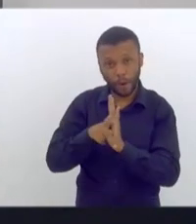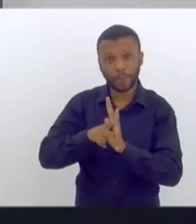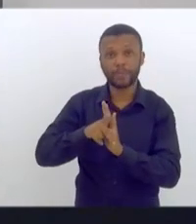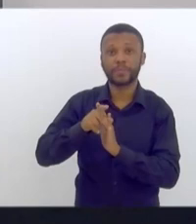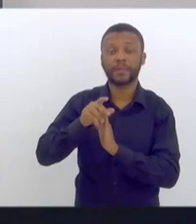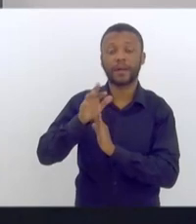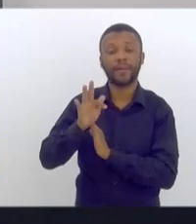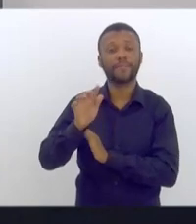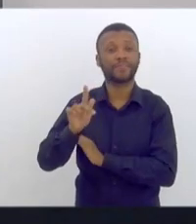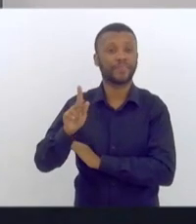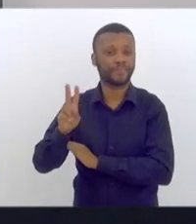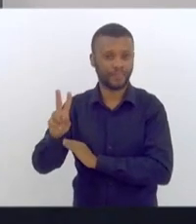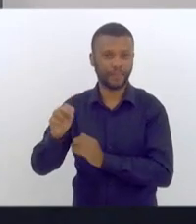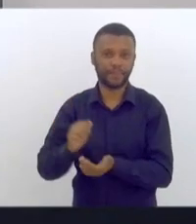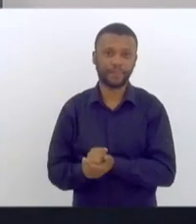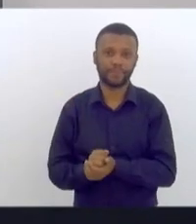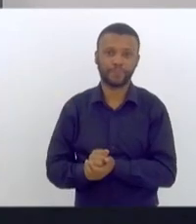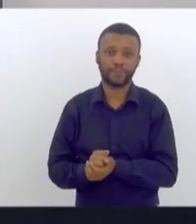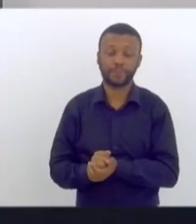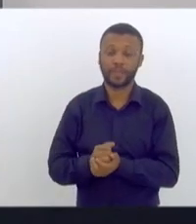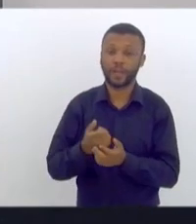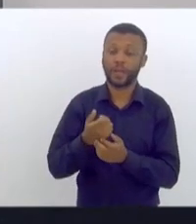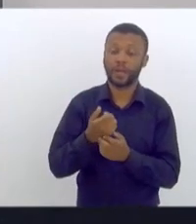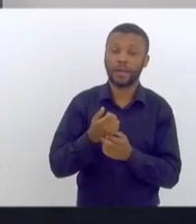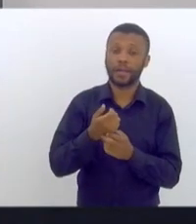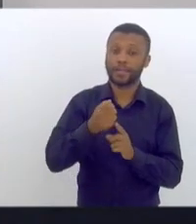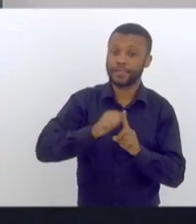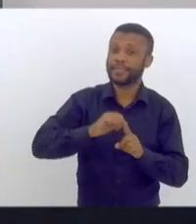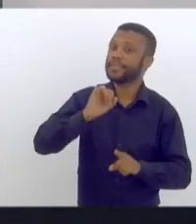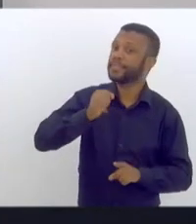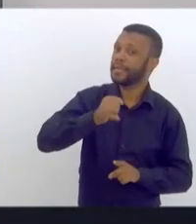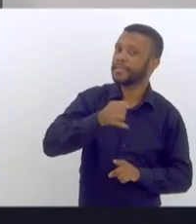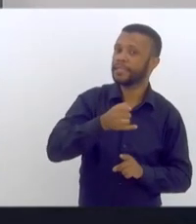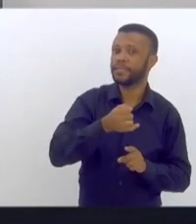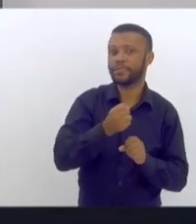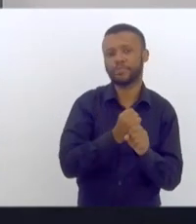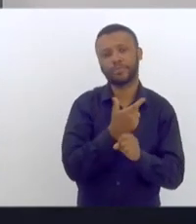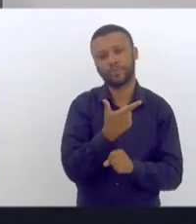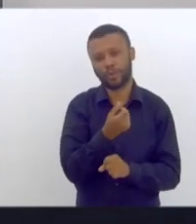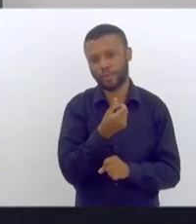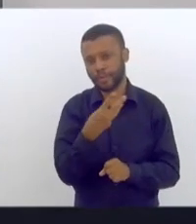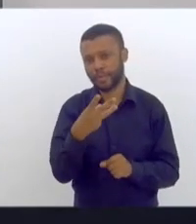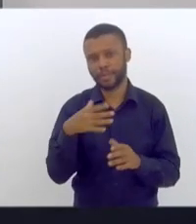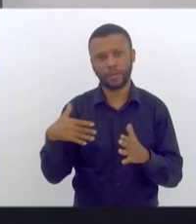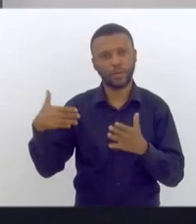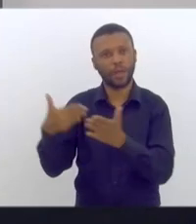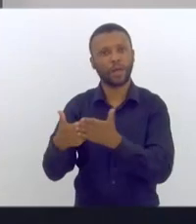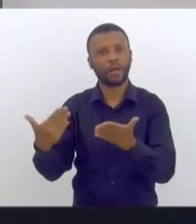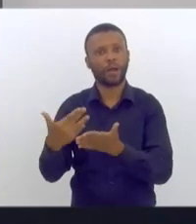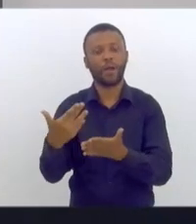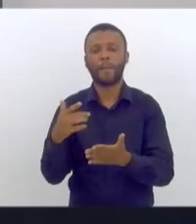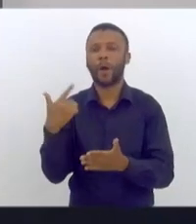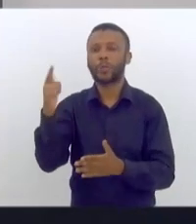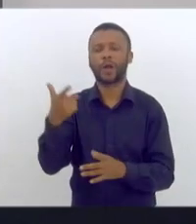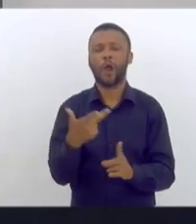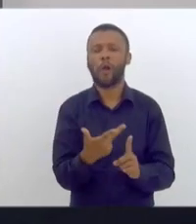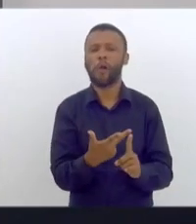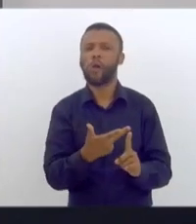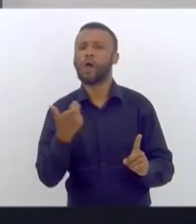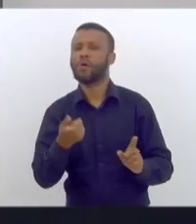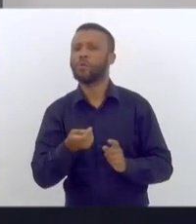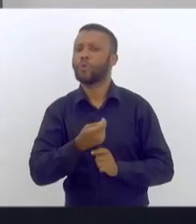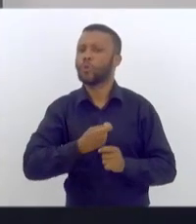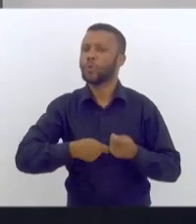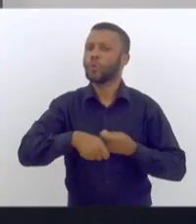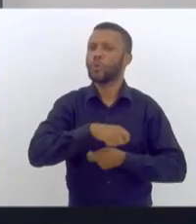de janeiro de 2013 para cá a união nos faz outras torção porque diminuiu